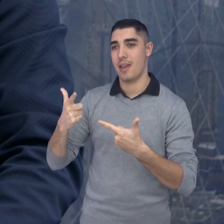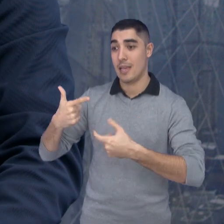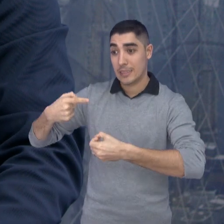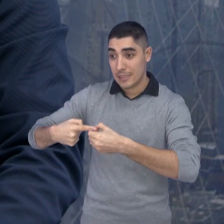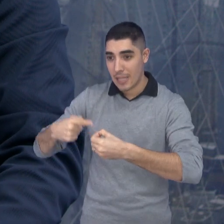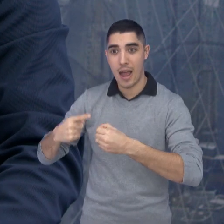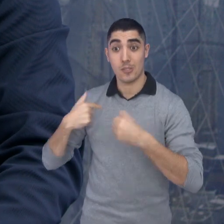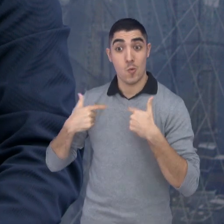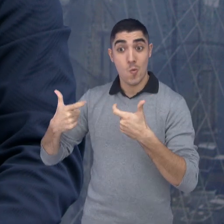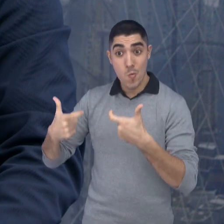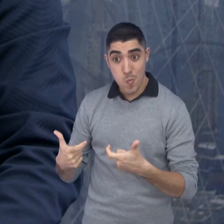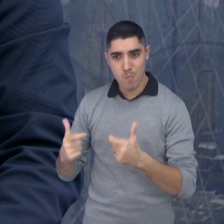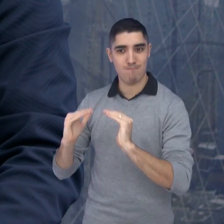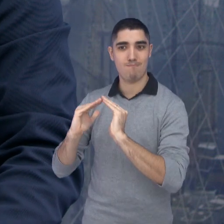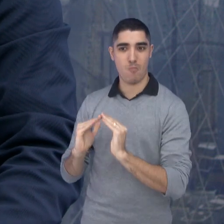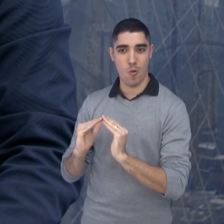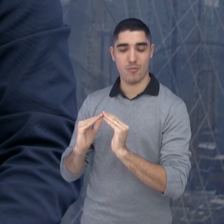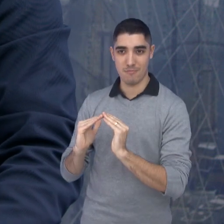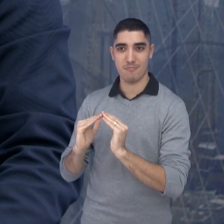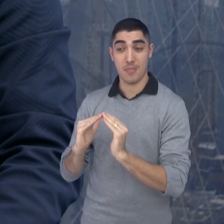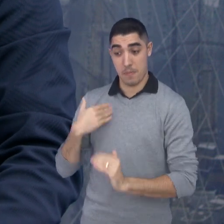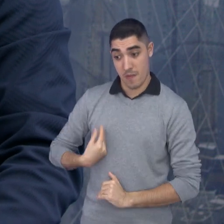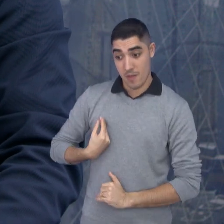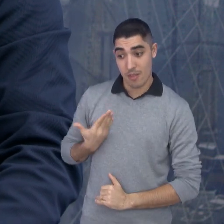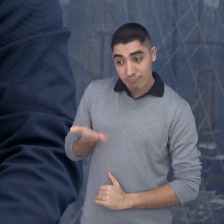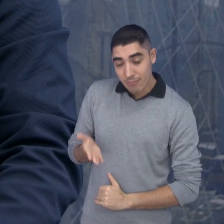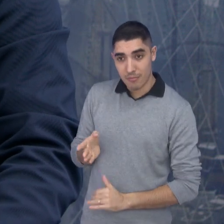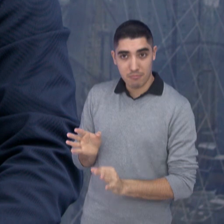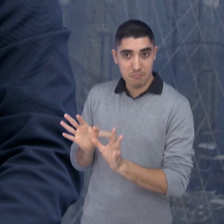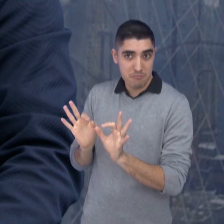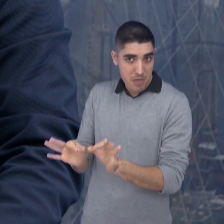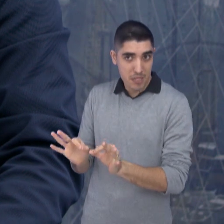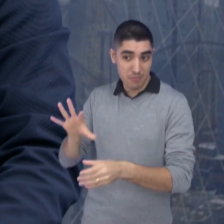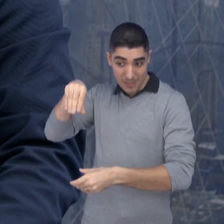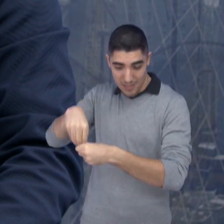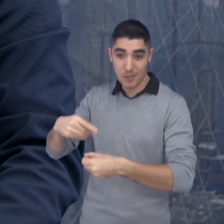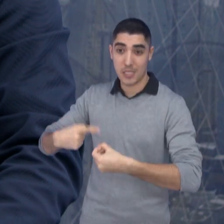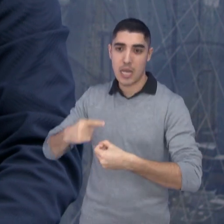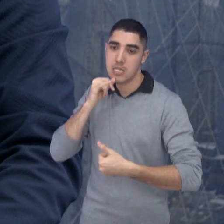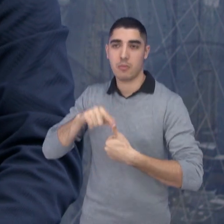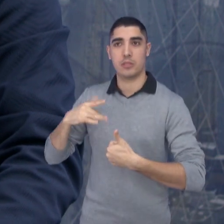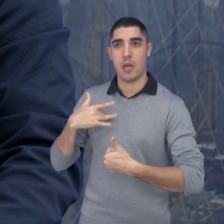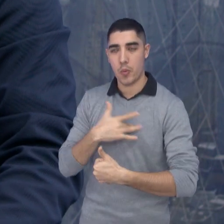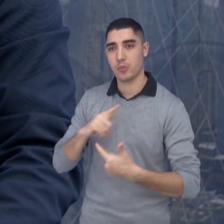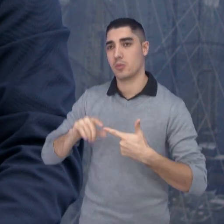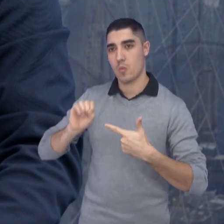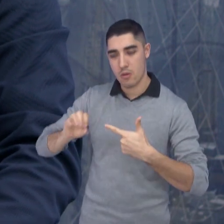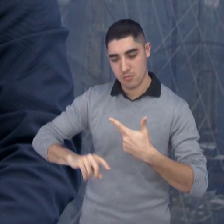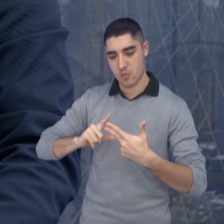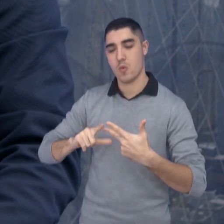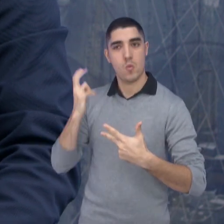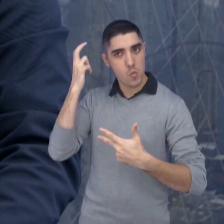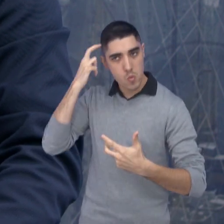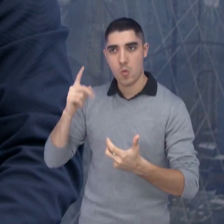moro, o meu endereço, meu CEP está no município. Eu demando saúde, educação, cultura, infraestrutura